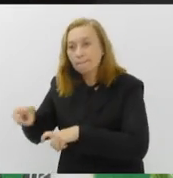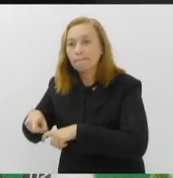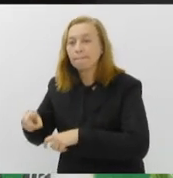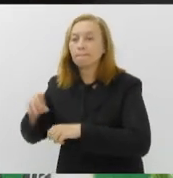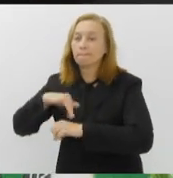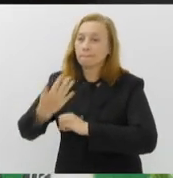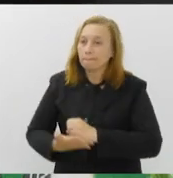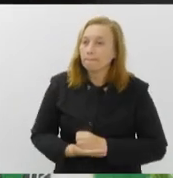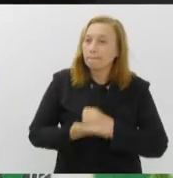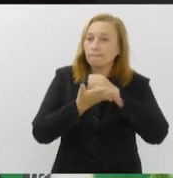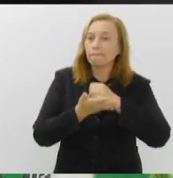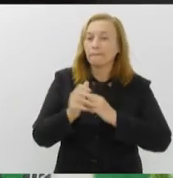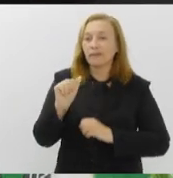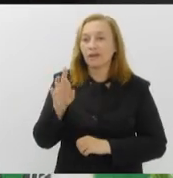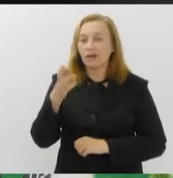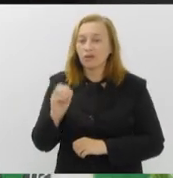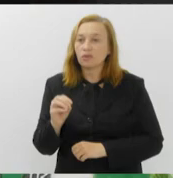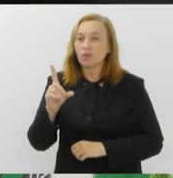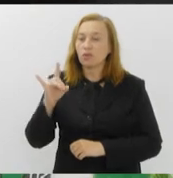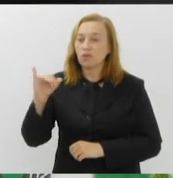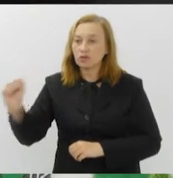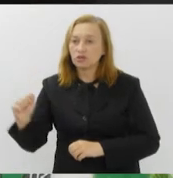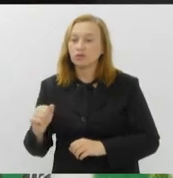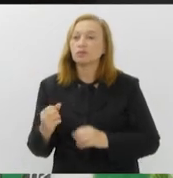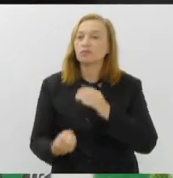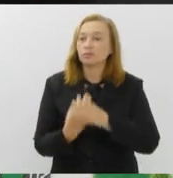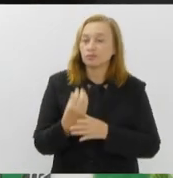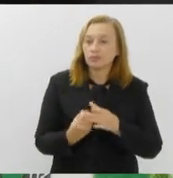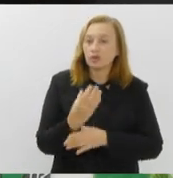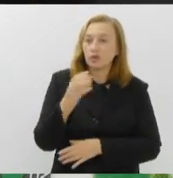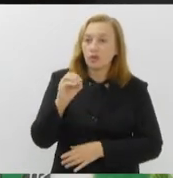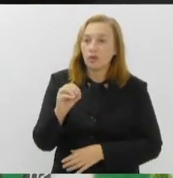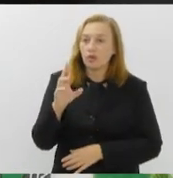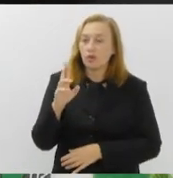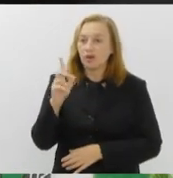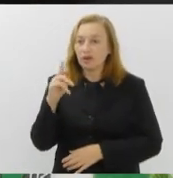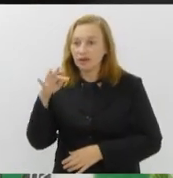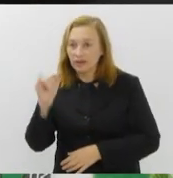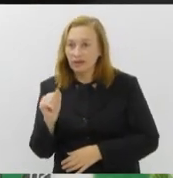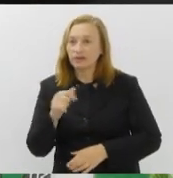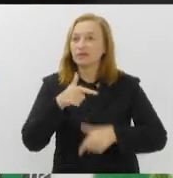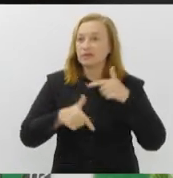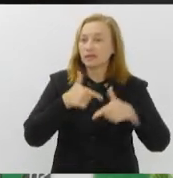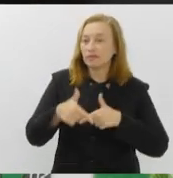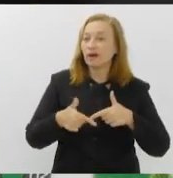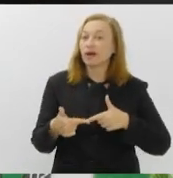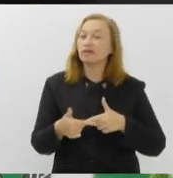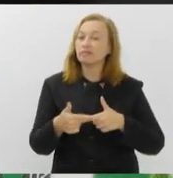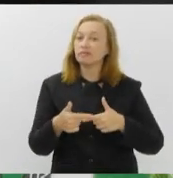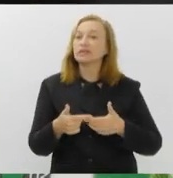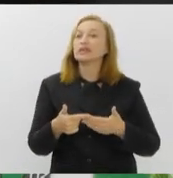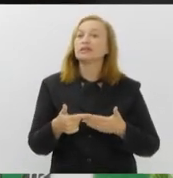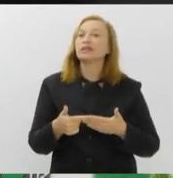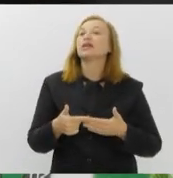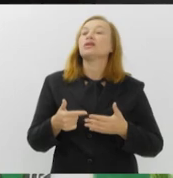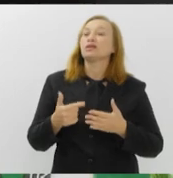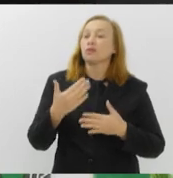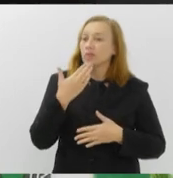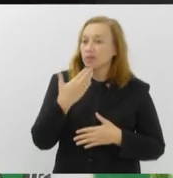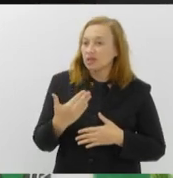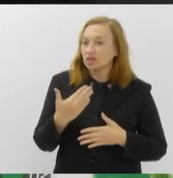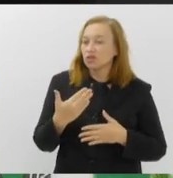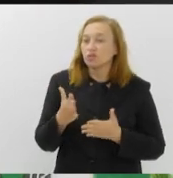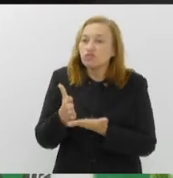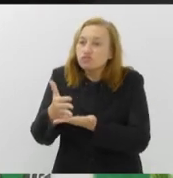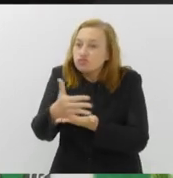Sustentável, Agroecologia e Produção Orgânica. Então, faremos esse trabalho aqui de casa. A solicitação de dados